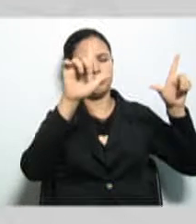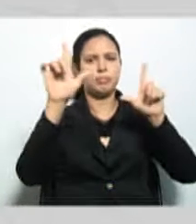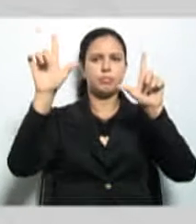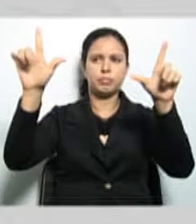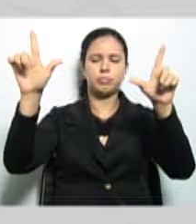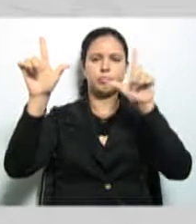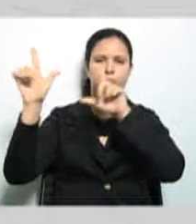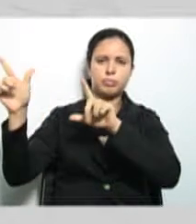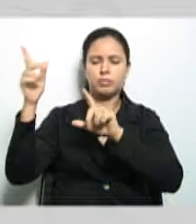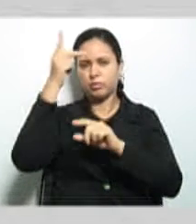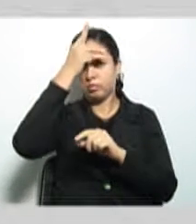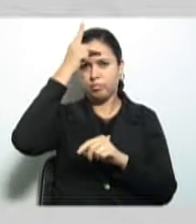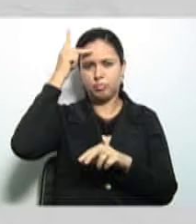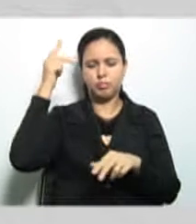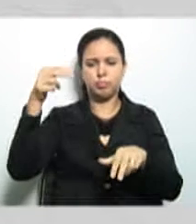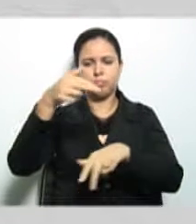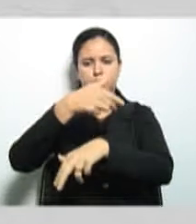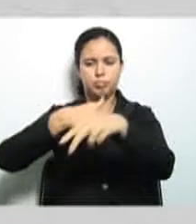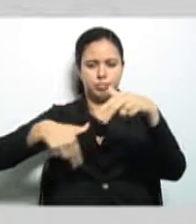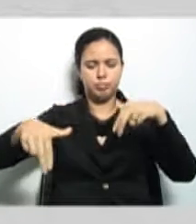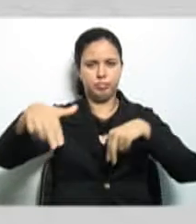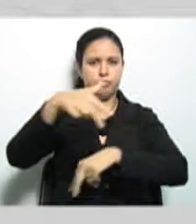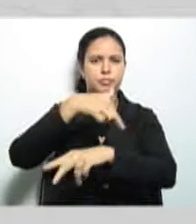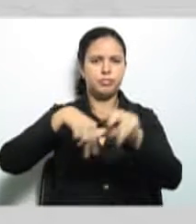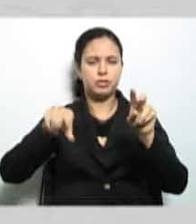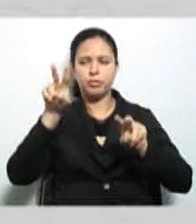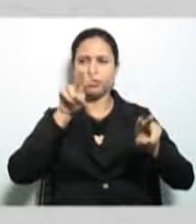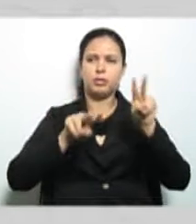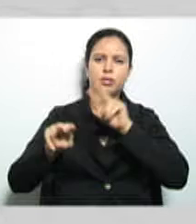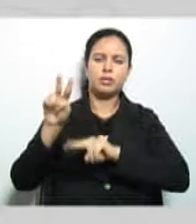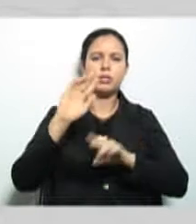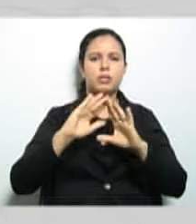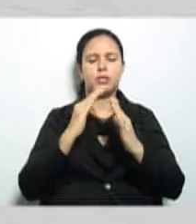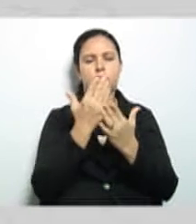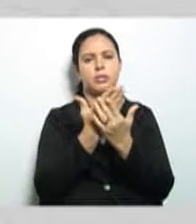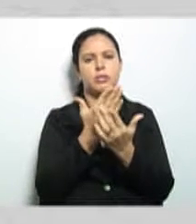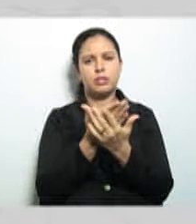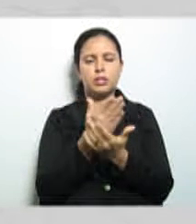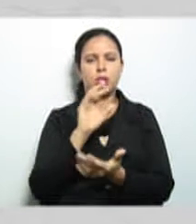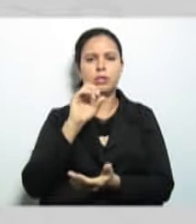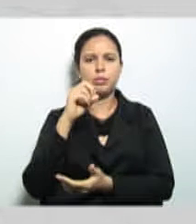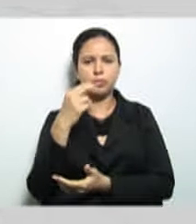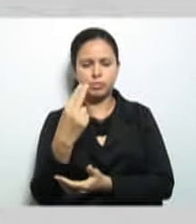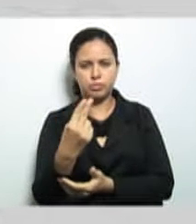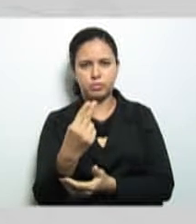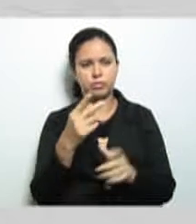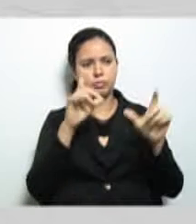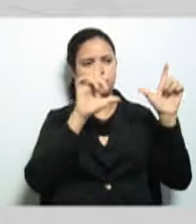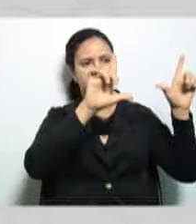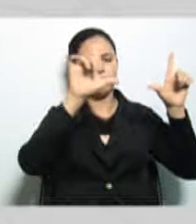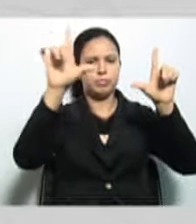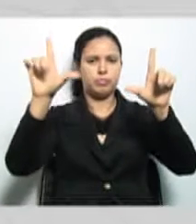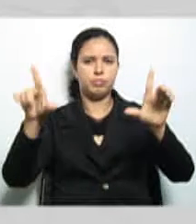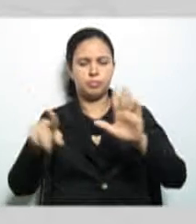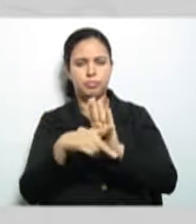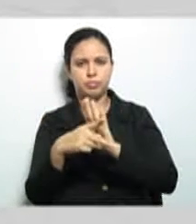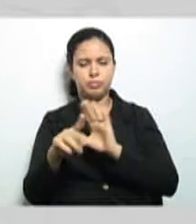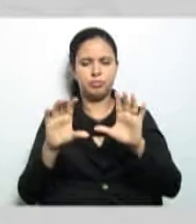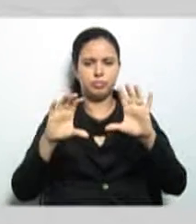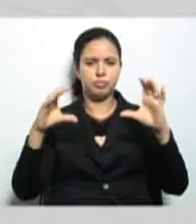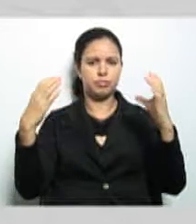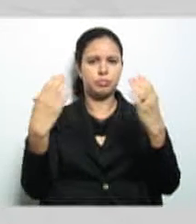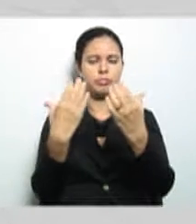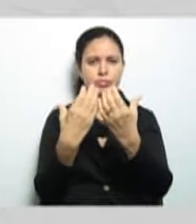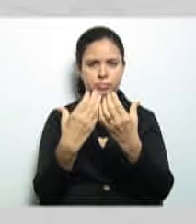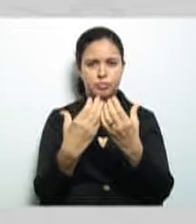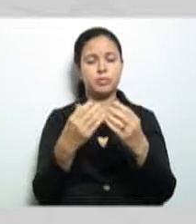grande circulação, na sua escola ou até mesmo, se for possível, em locais da comunidade. Pode